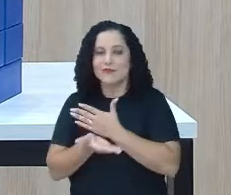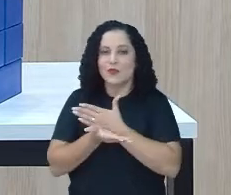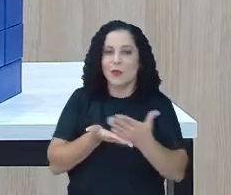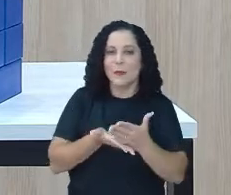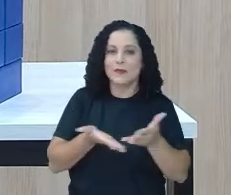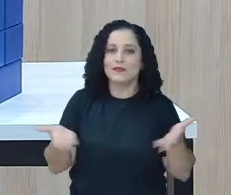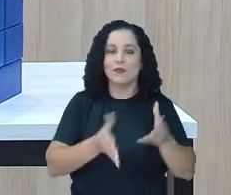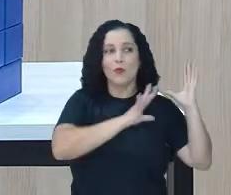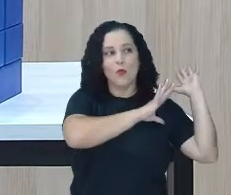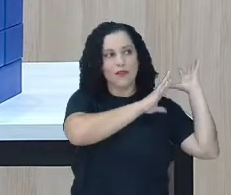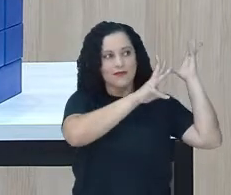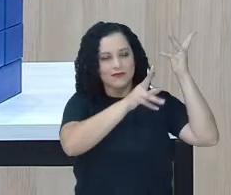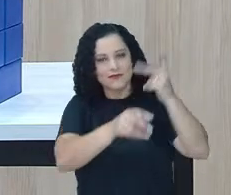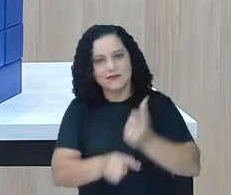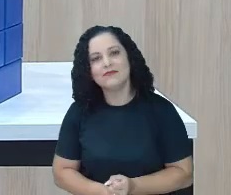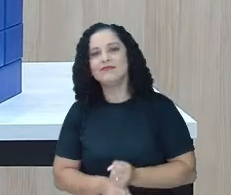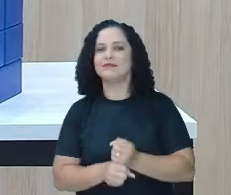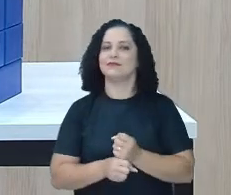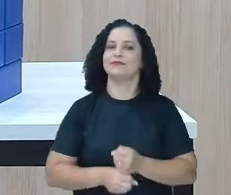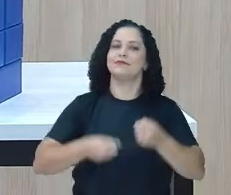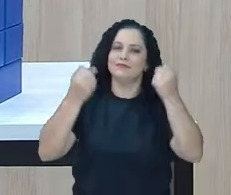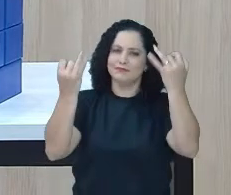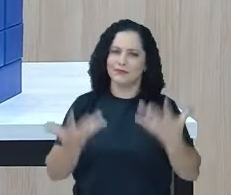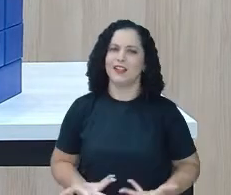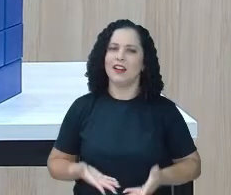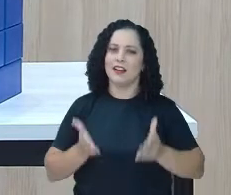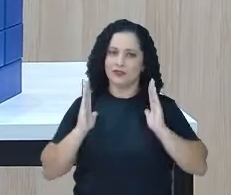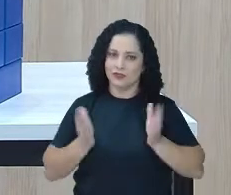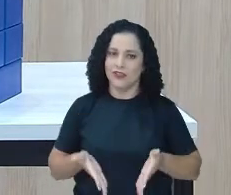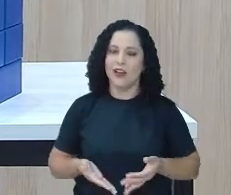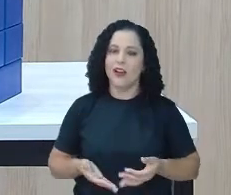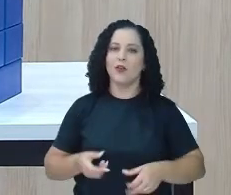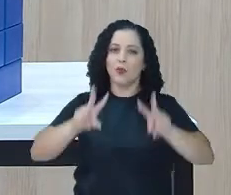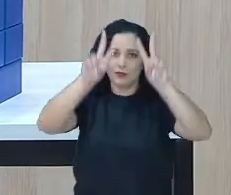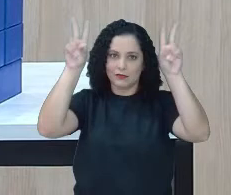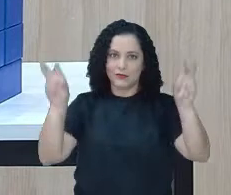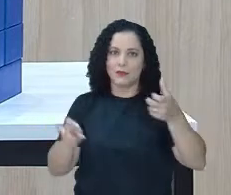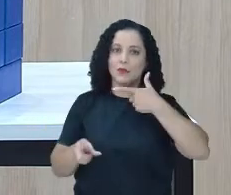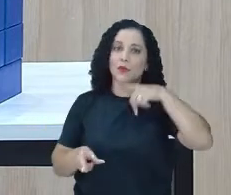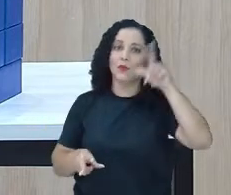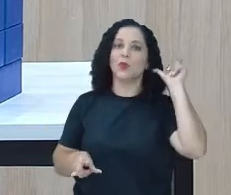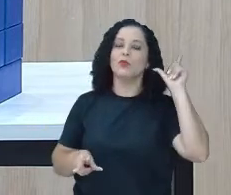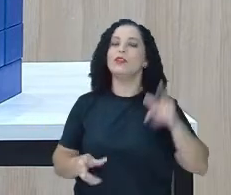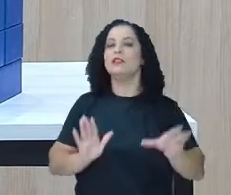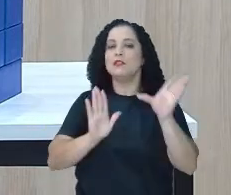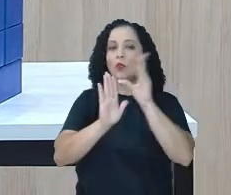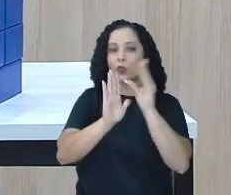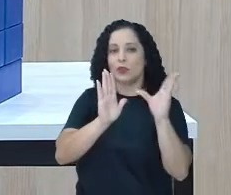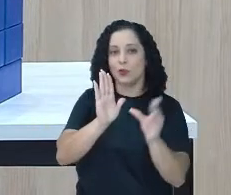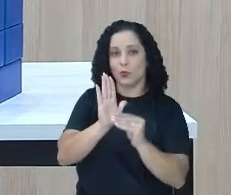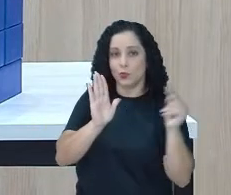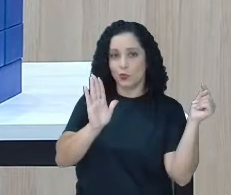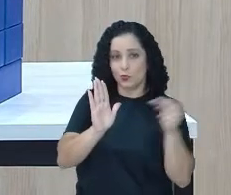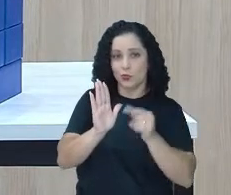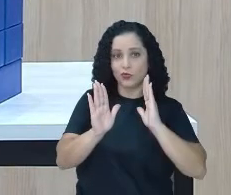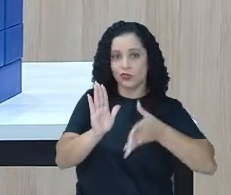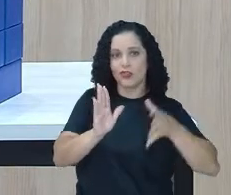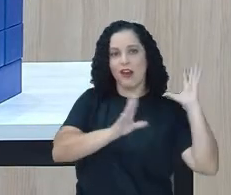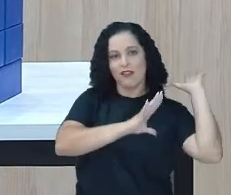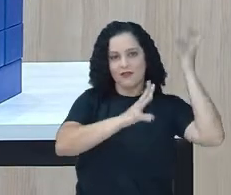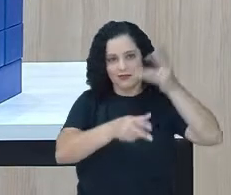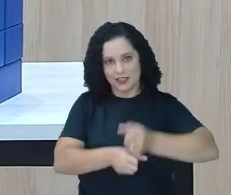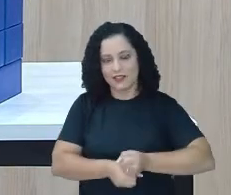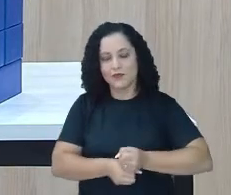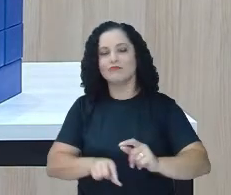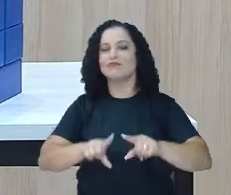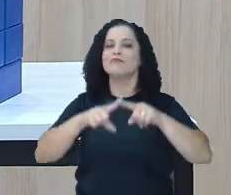uma revisãozinha, né? Falando o que a gente já tinha visto ontem. Lembrando que esse conteúdo também já é uma revisão,